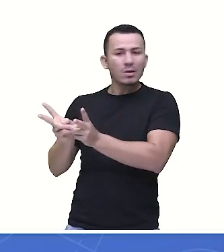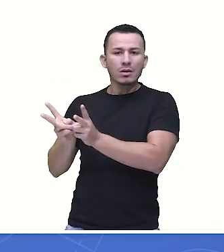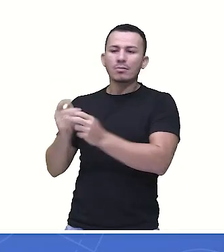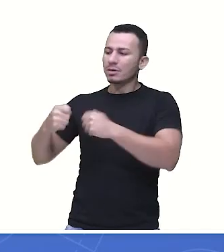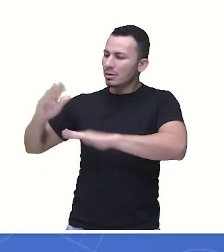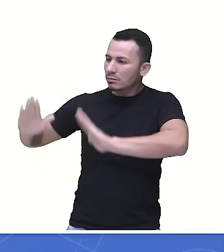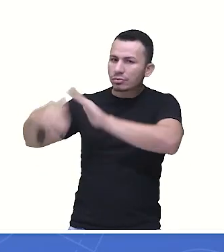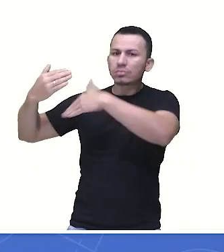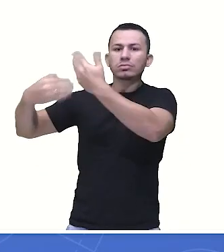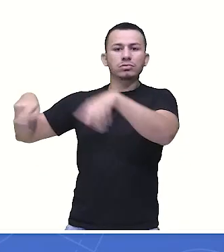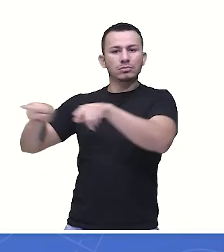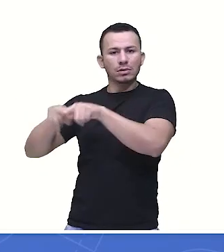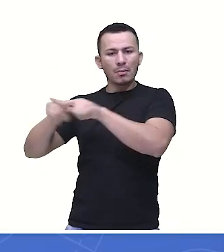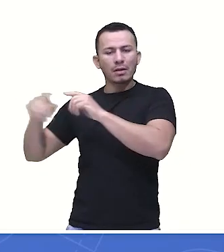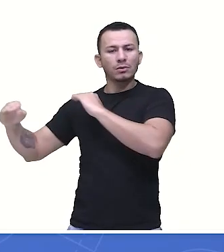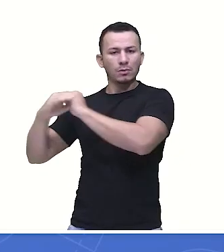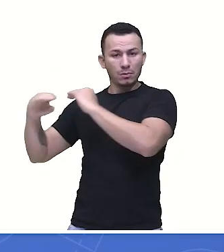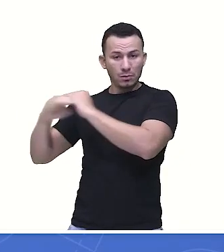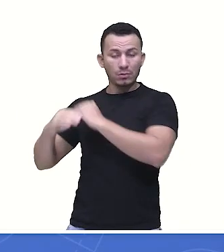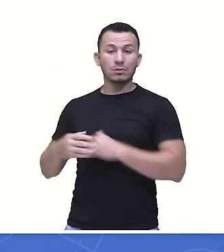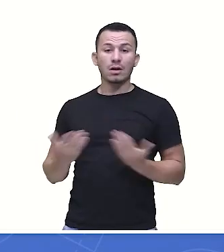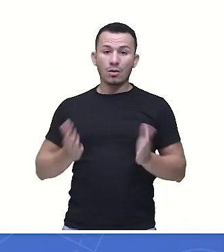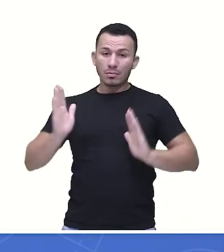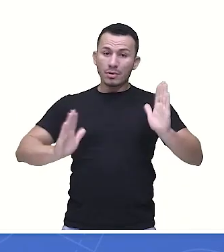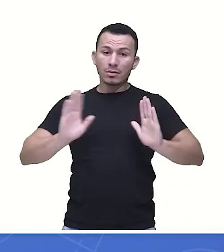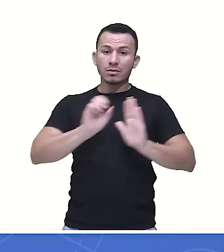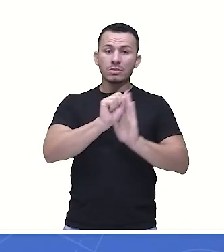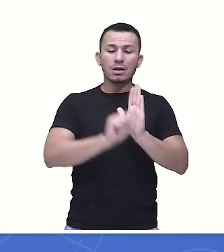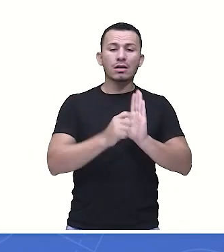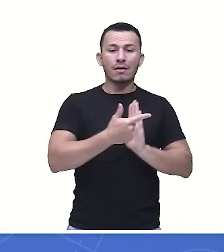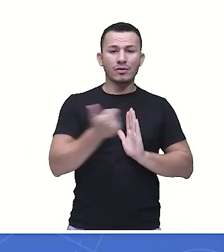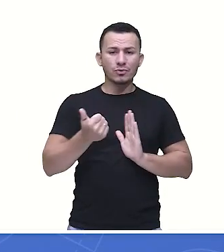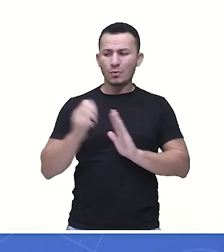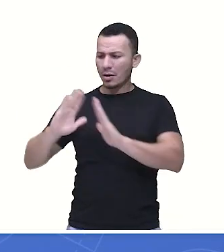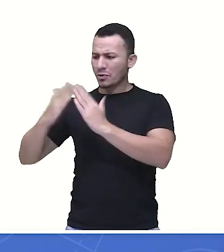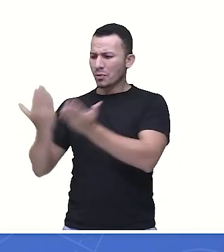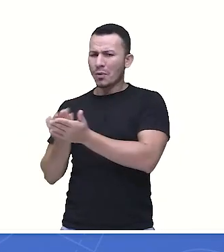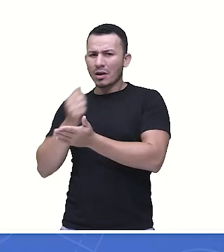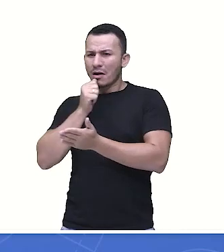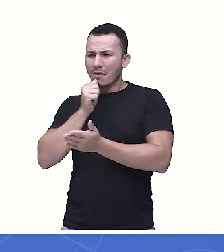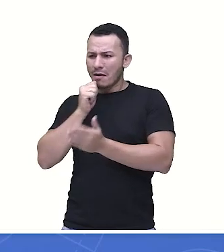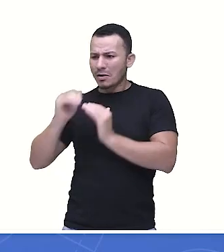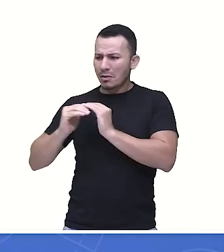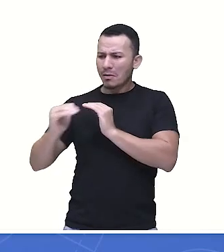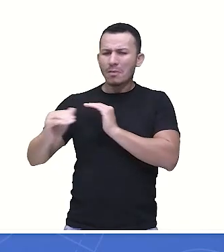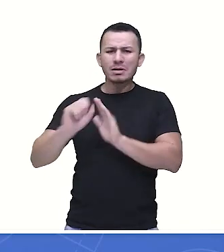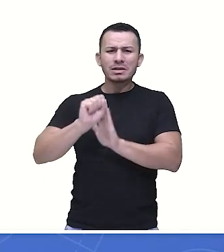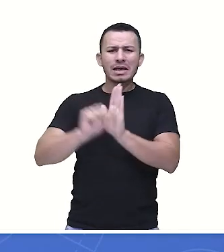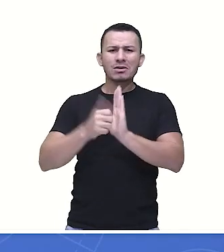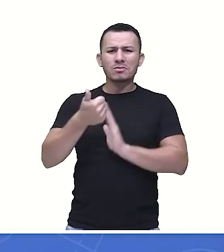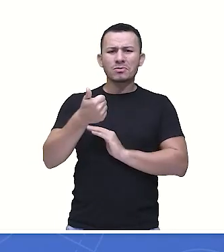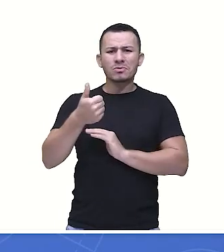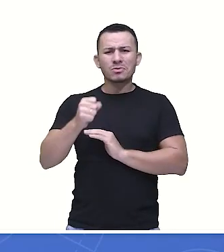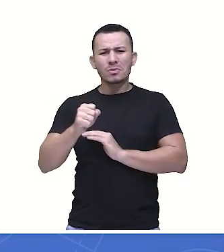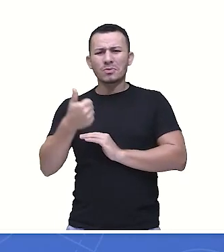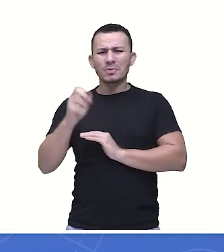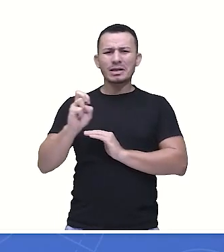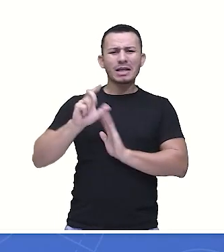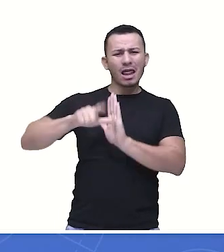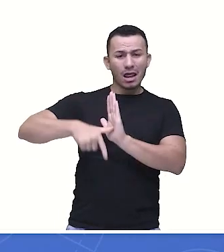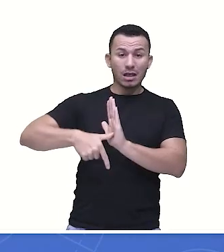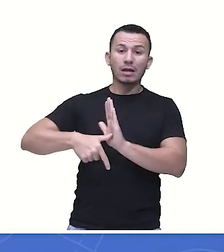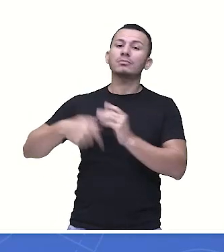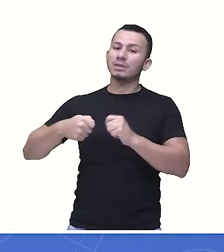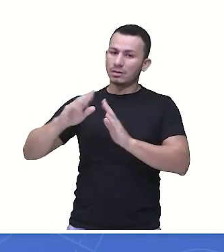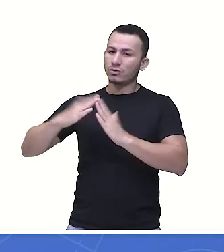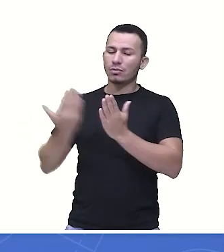evolua, né? Nós estamos no século XXI e a escola ainda estava lá no século XVIII, no século XV, certo? É preciso que